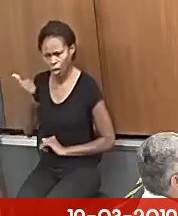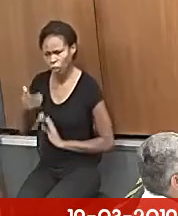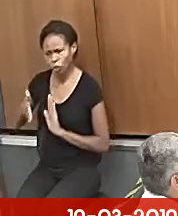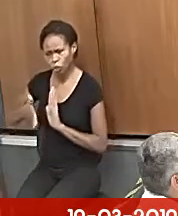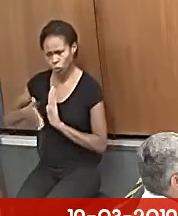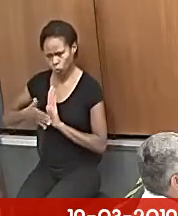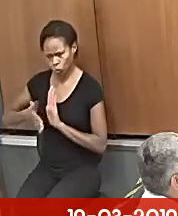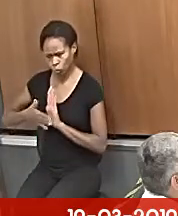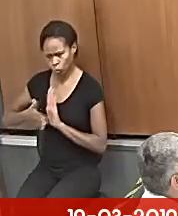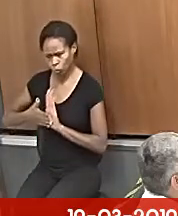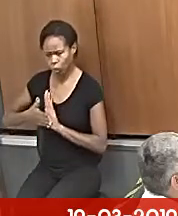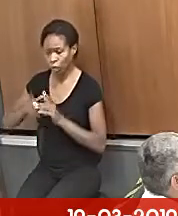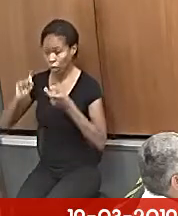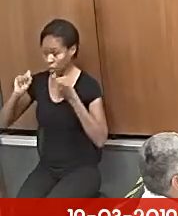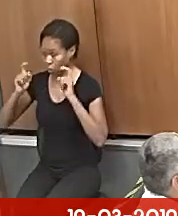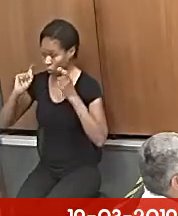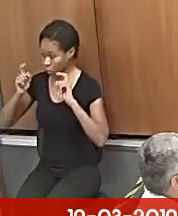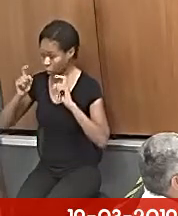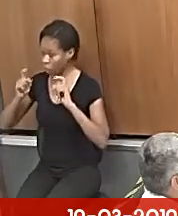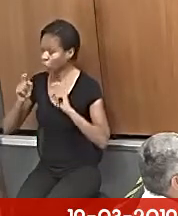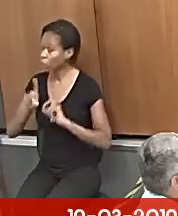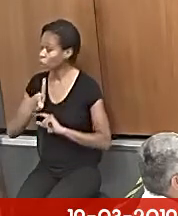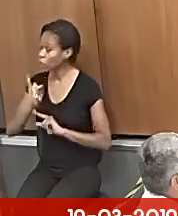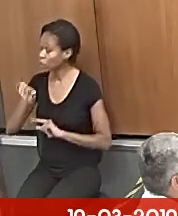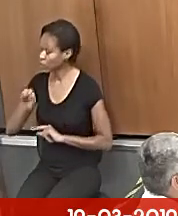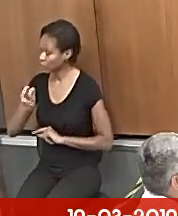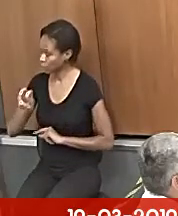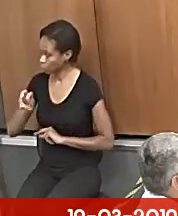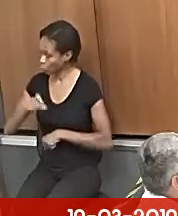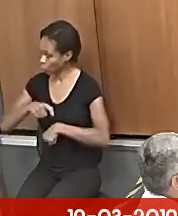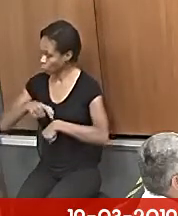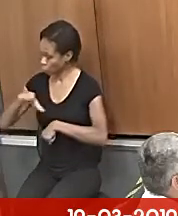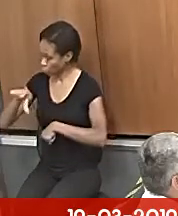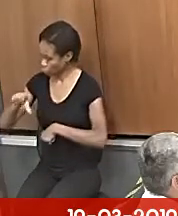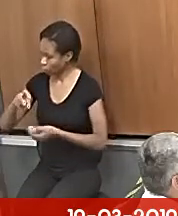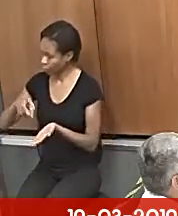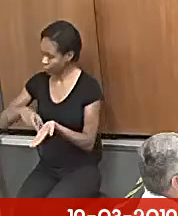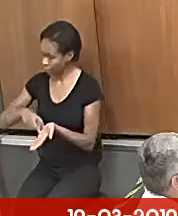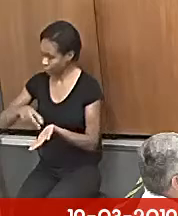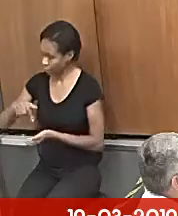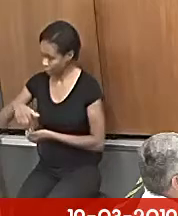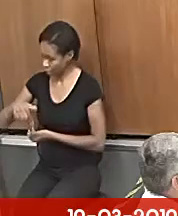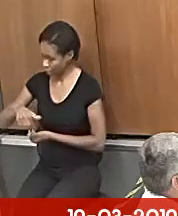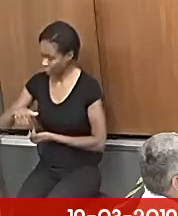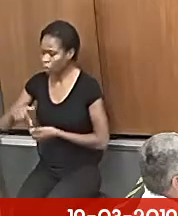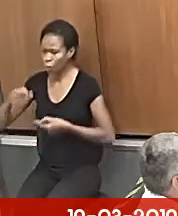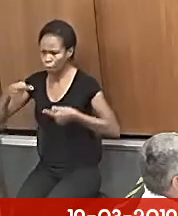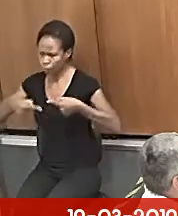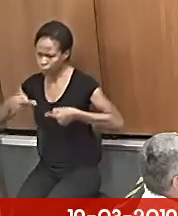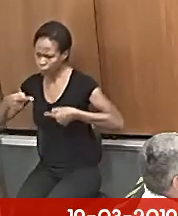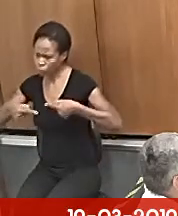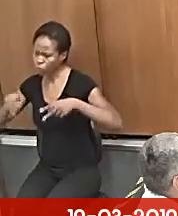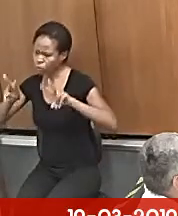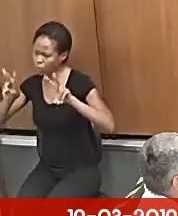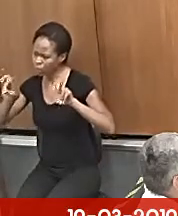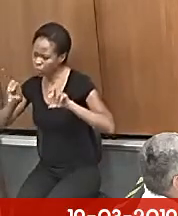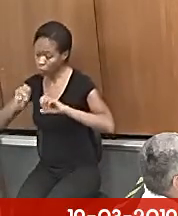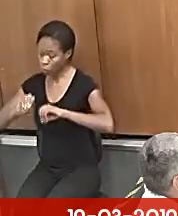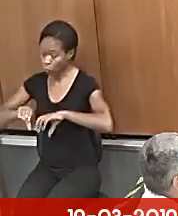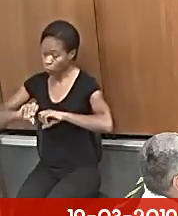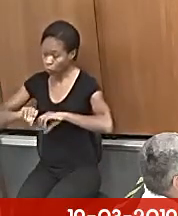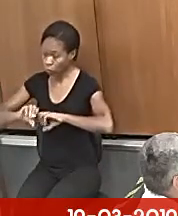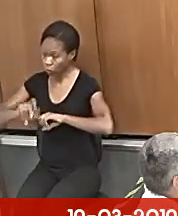acontecer aqui no dia 5 às 9 horas da manhã é para discutir a questão da educação da pessoa com autismo